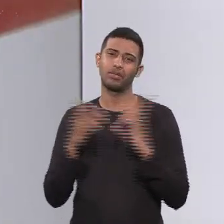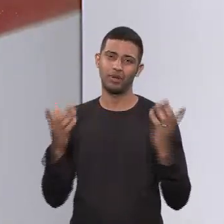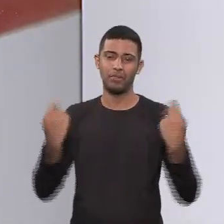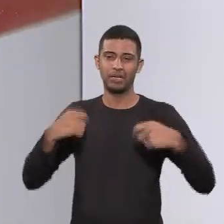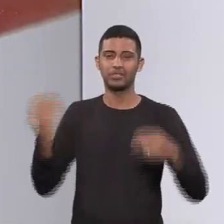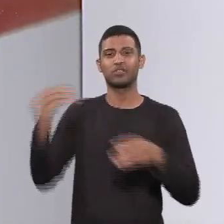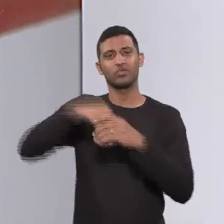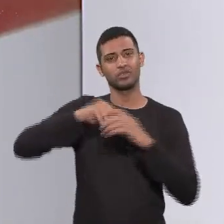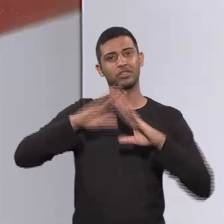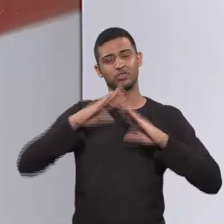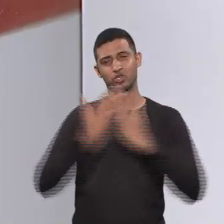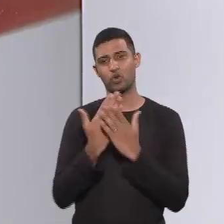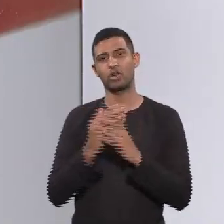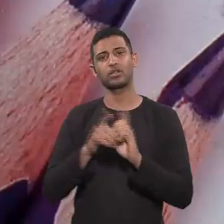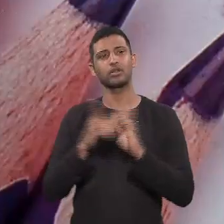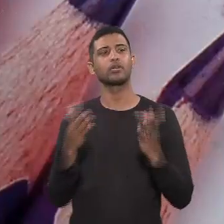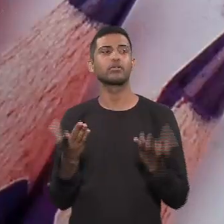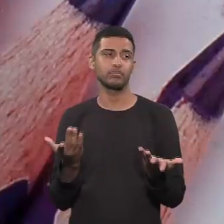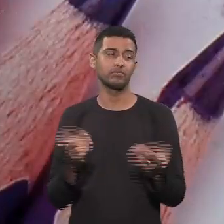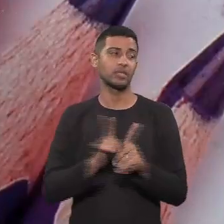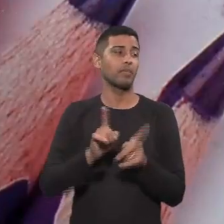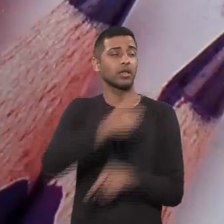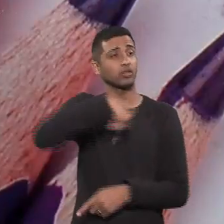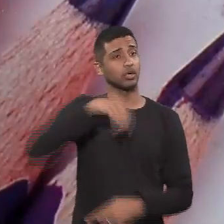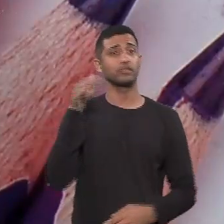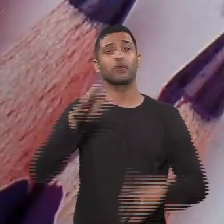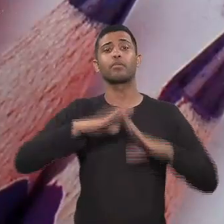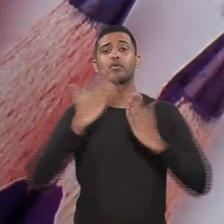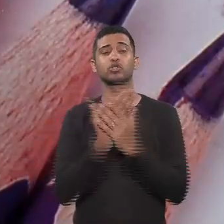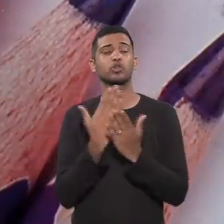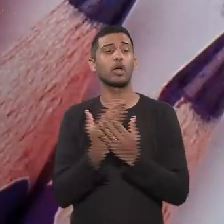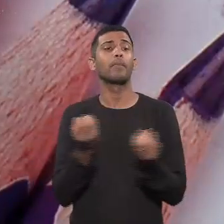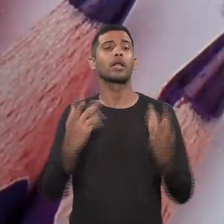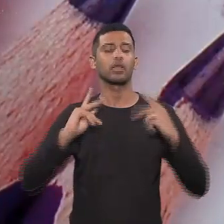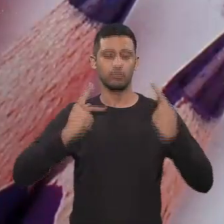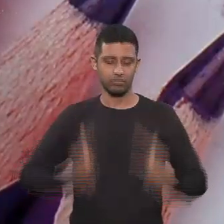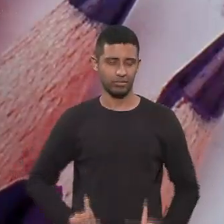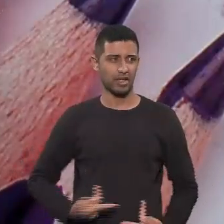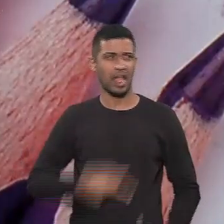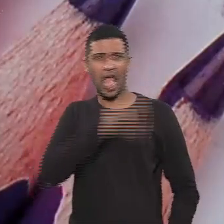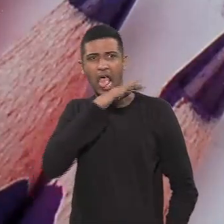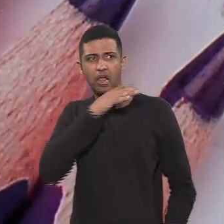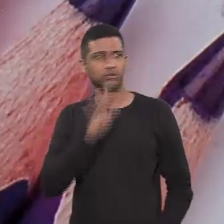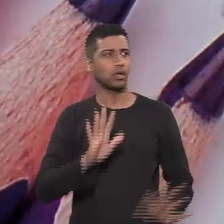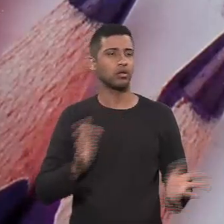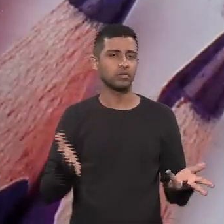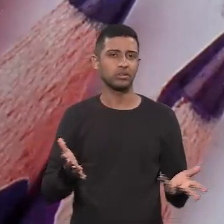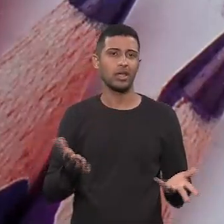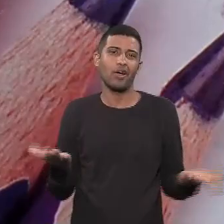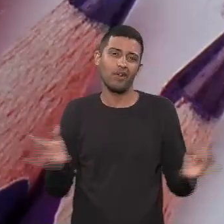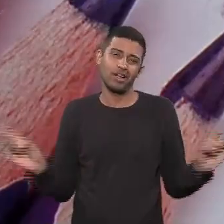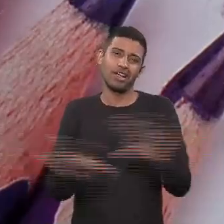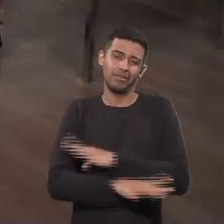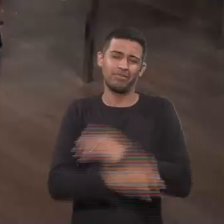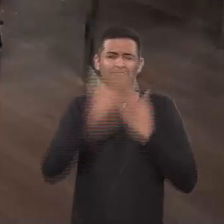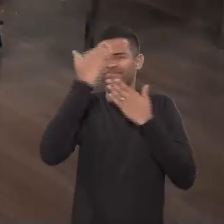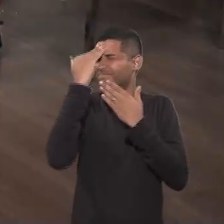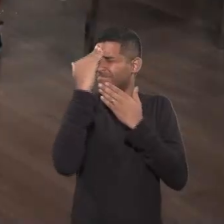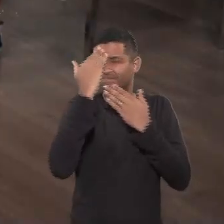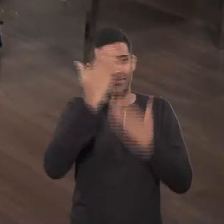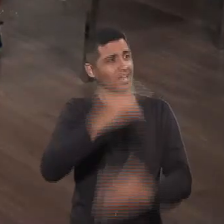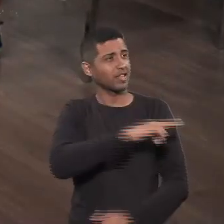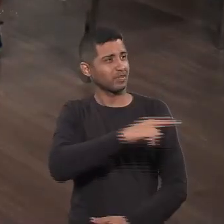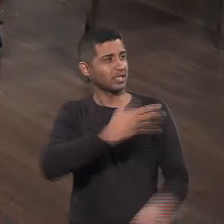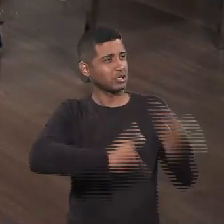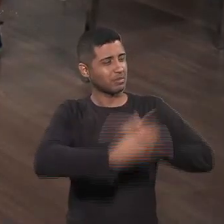sem democracia na escola. E a gente vai para a escola para se humanizar, não para se animalizar. Exatamente. Então, com isso, a gente encerra o programa. Muitíssimo